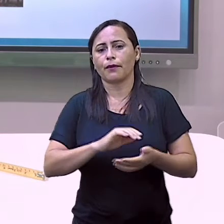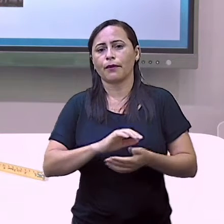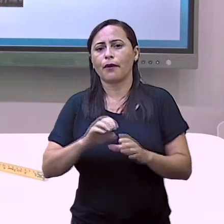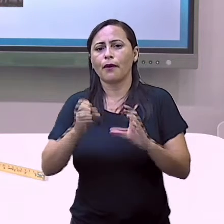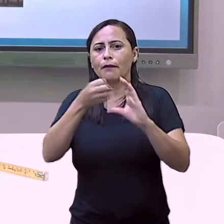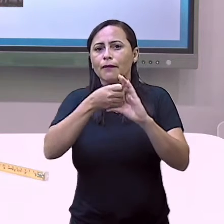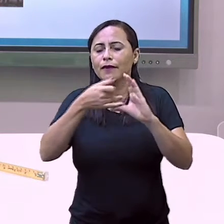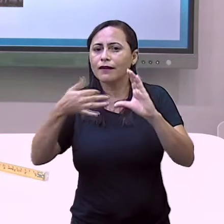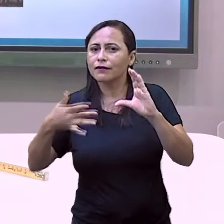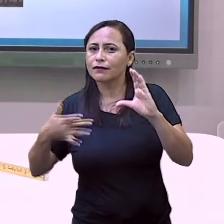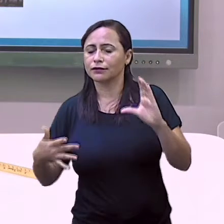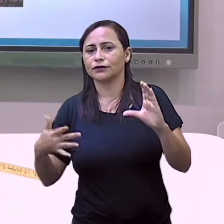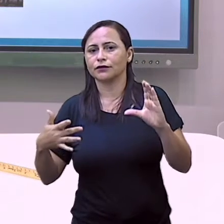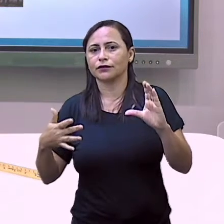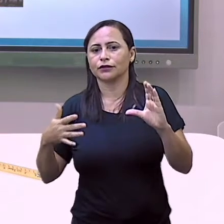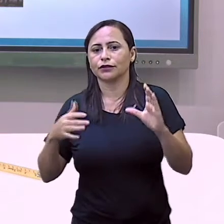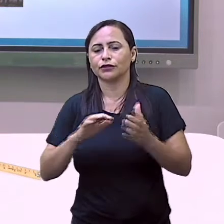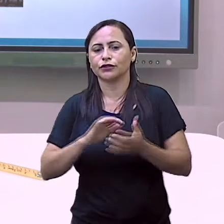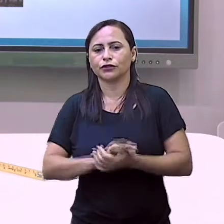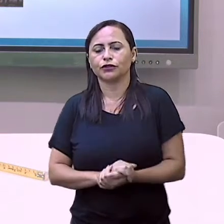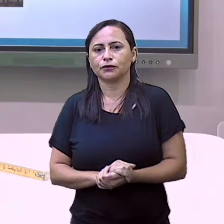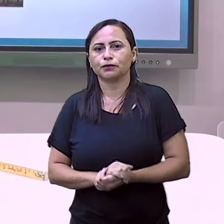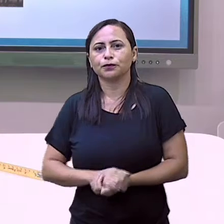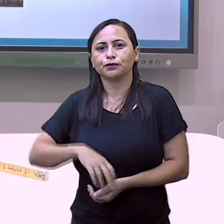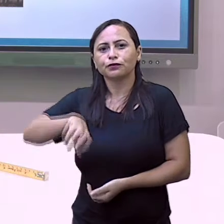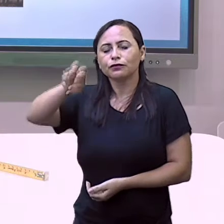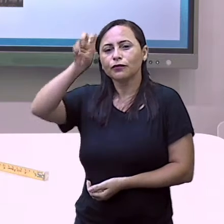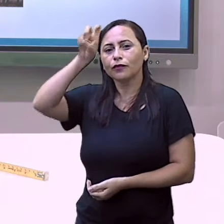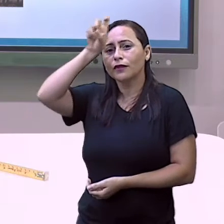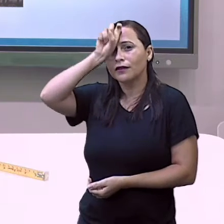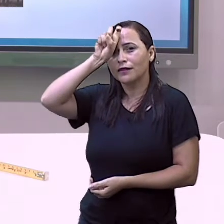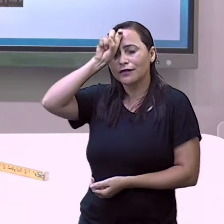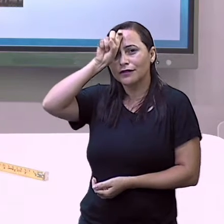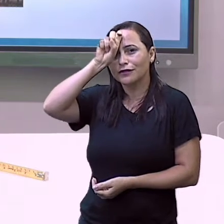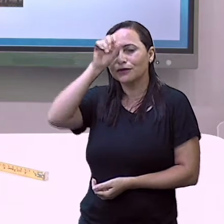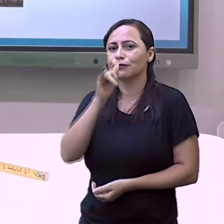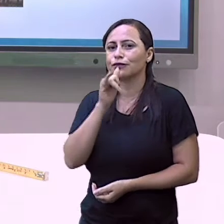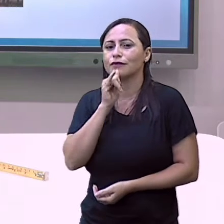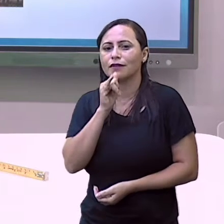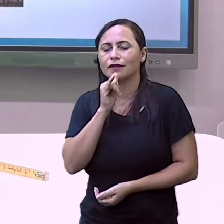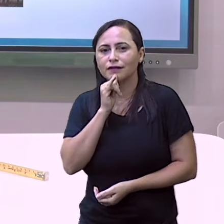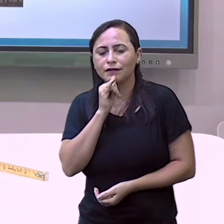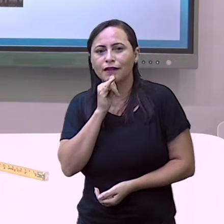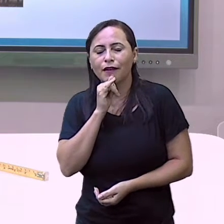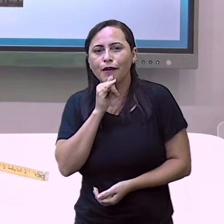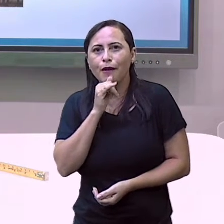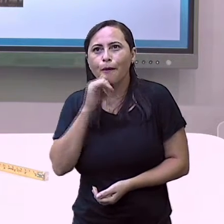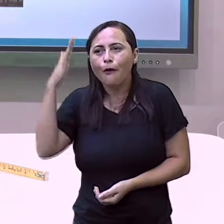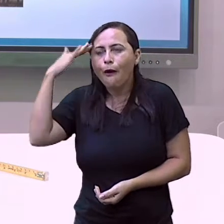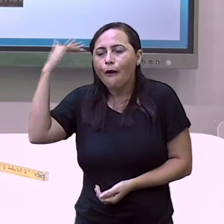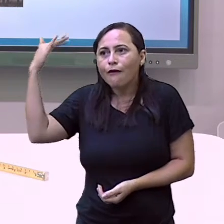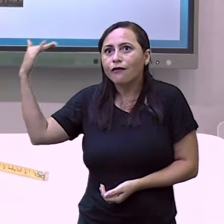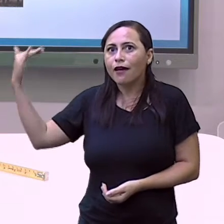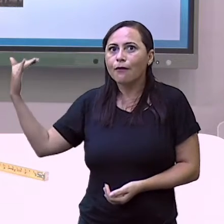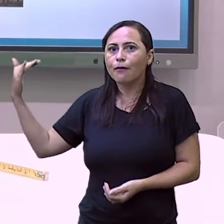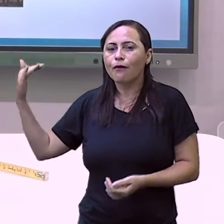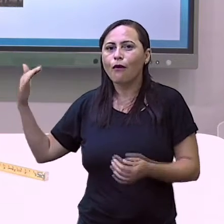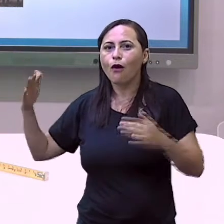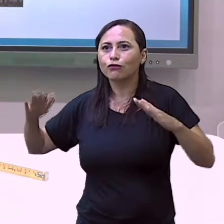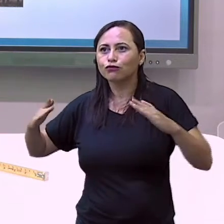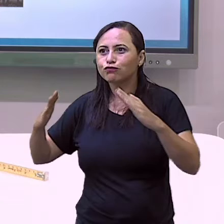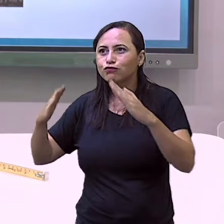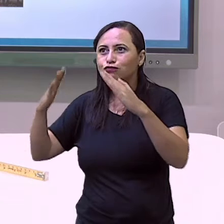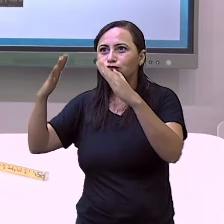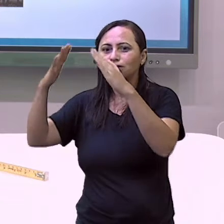uma maneira. Os egípcios, por exemplo, muito famosos pelas suas grandes pirâmides.